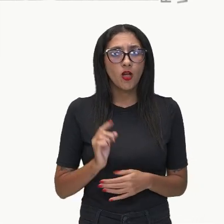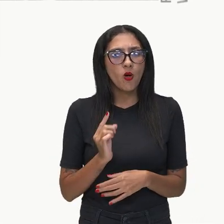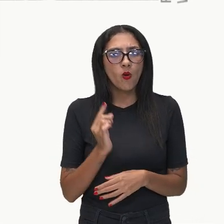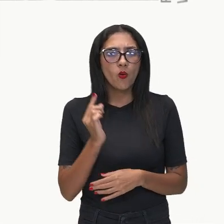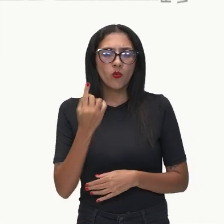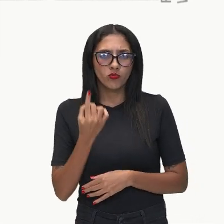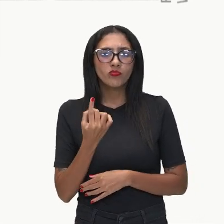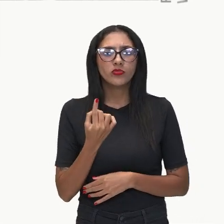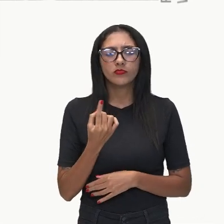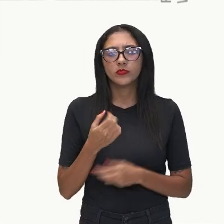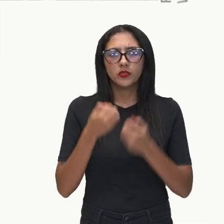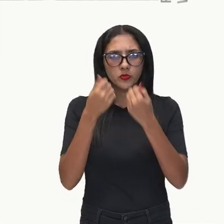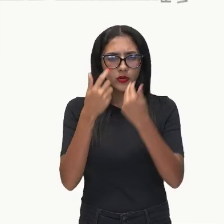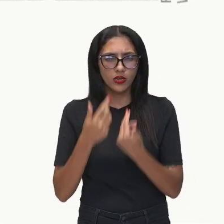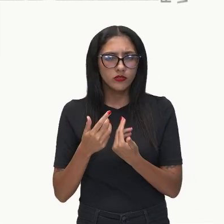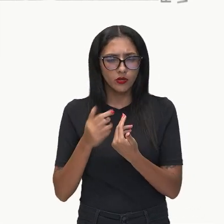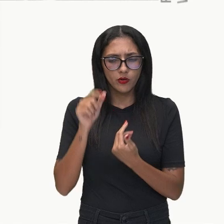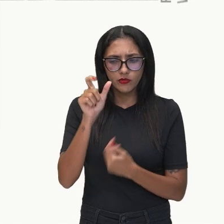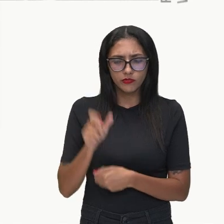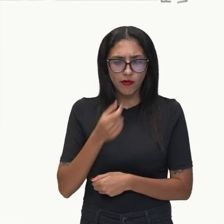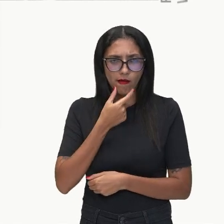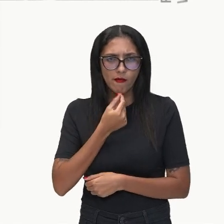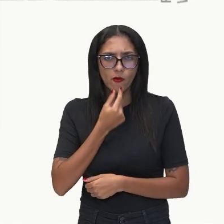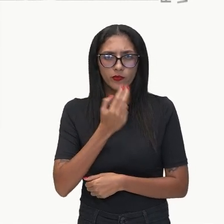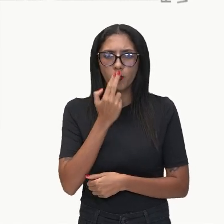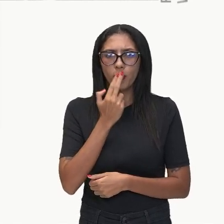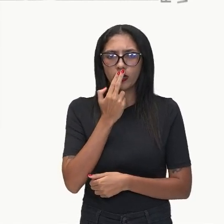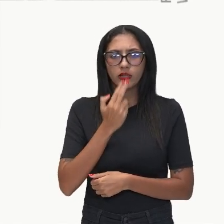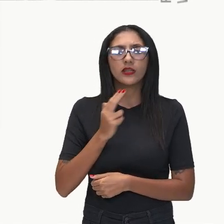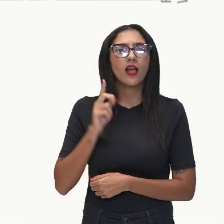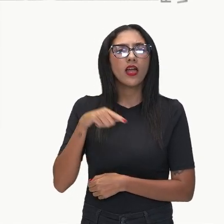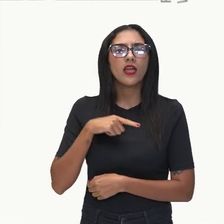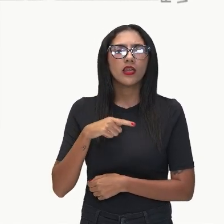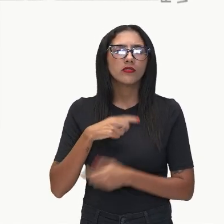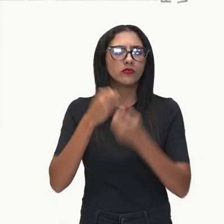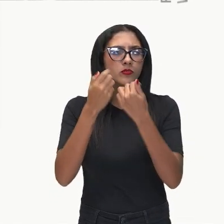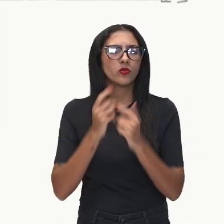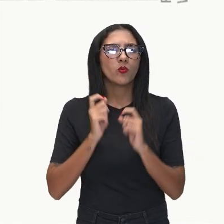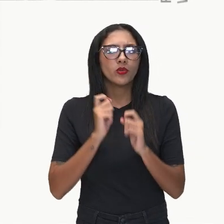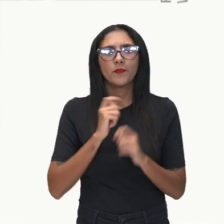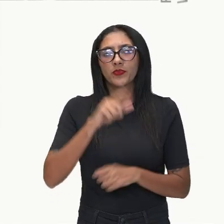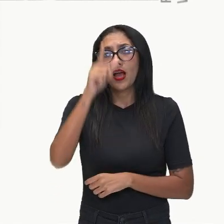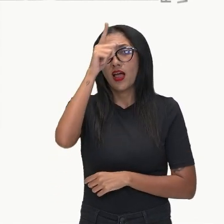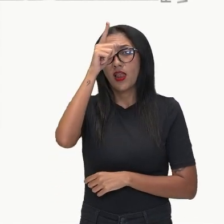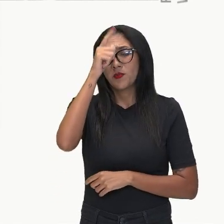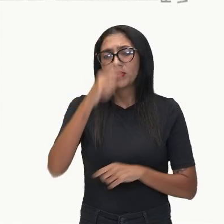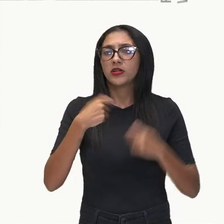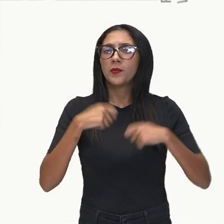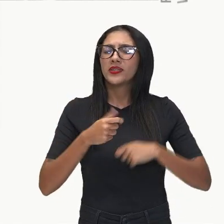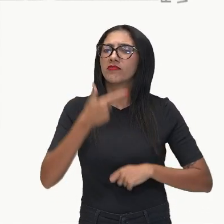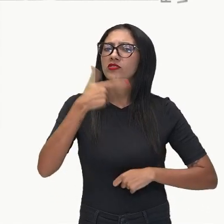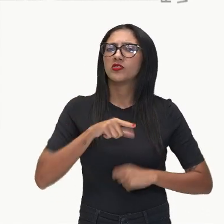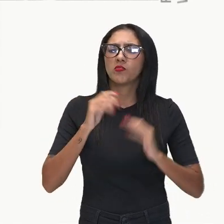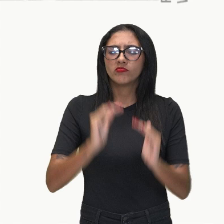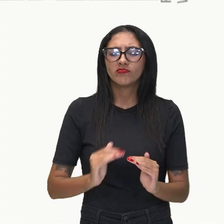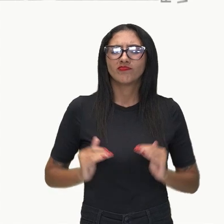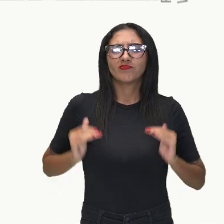por Hitler é que a Alemanha tinha que se reerguer, tá?